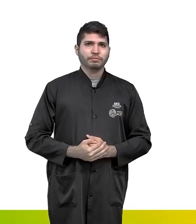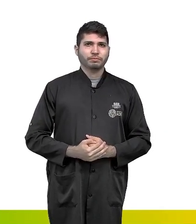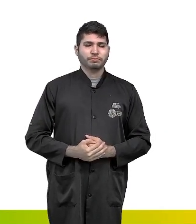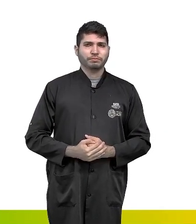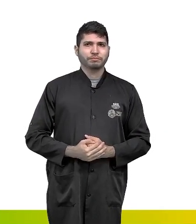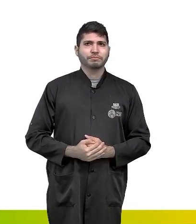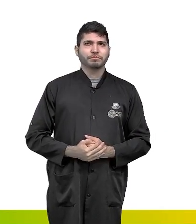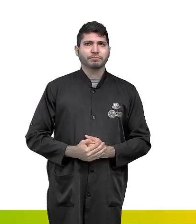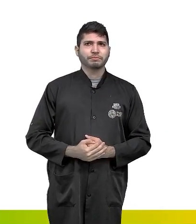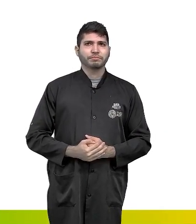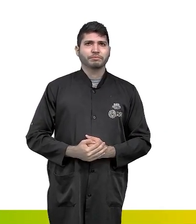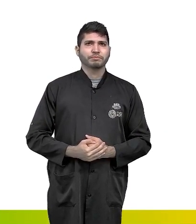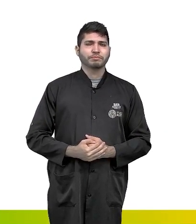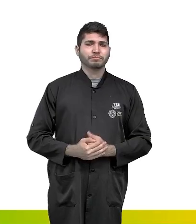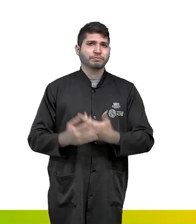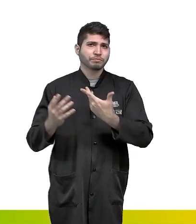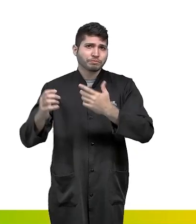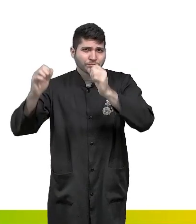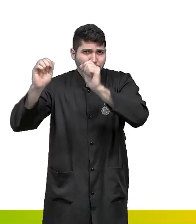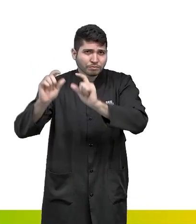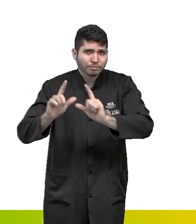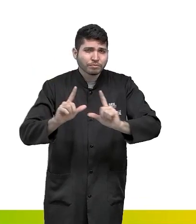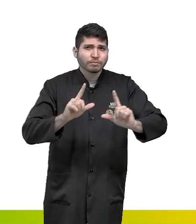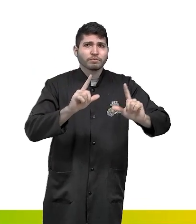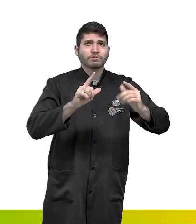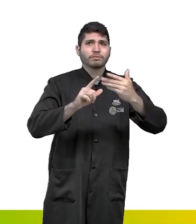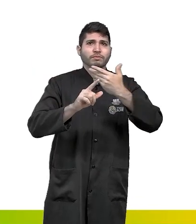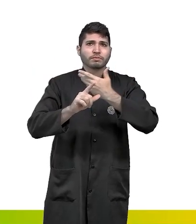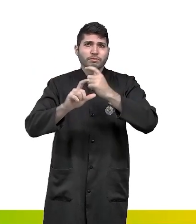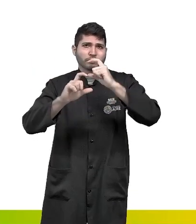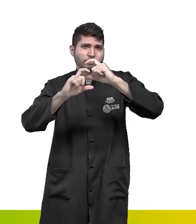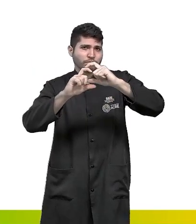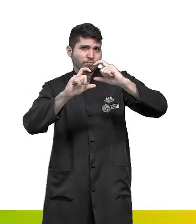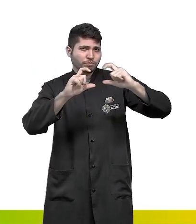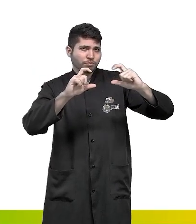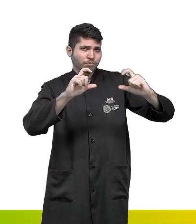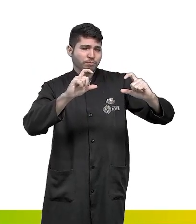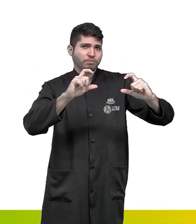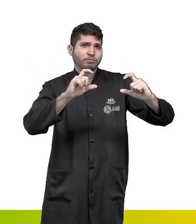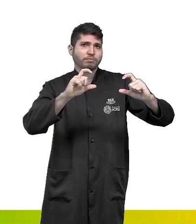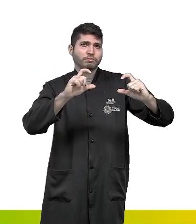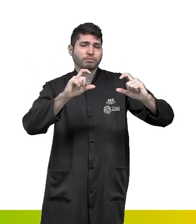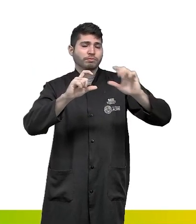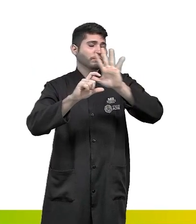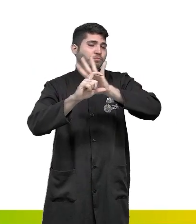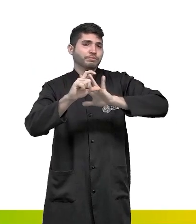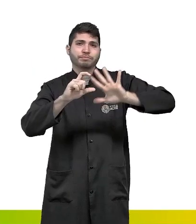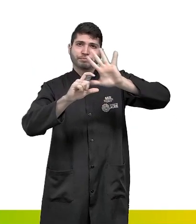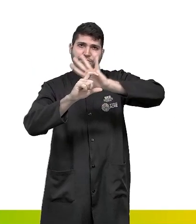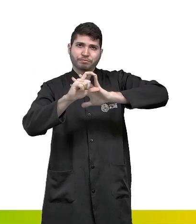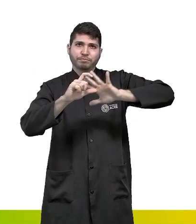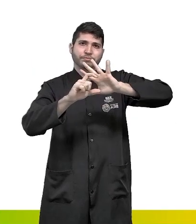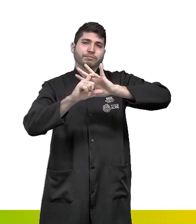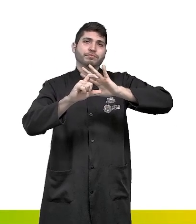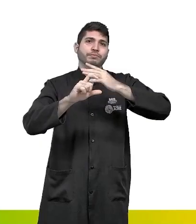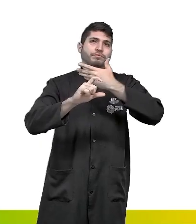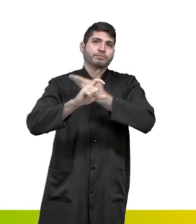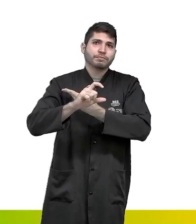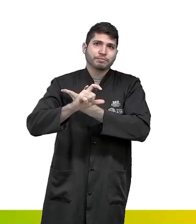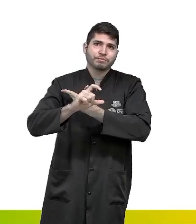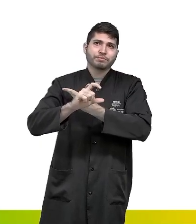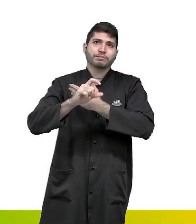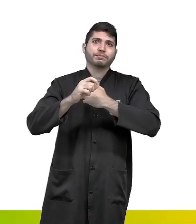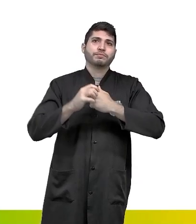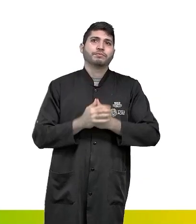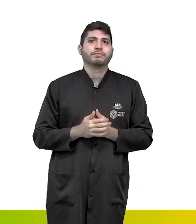O nosso primeiro slide aqui, eu trouxe essa charge para a gente fazer uma análise. Tem um senhor aí olhando,